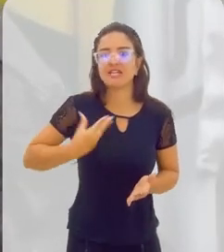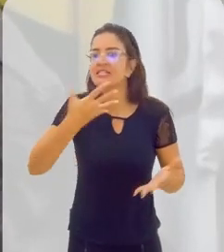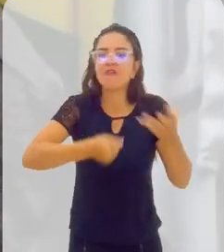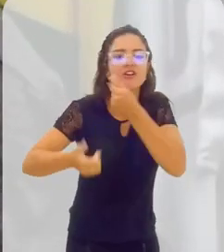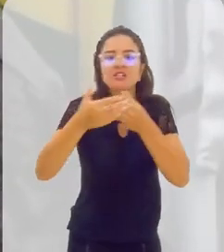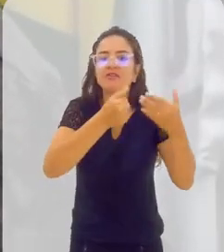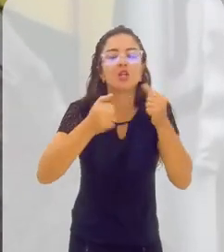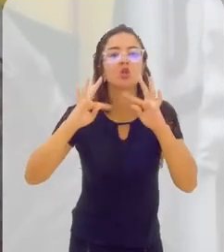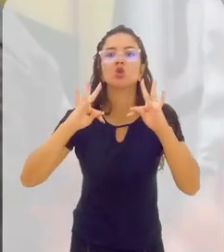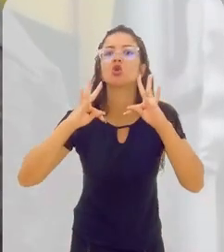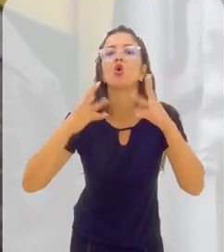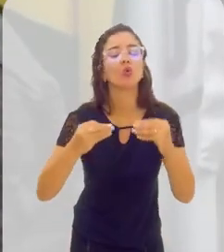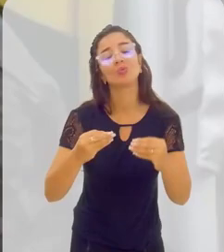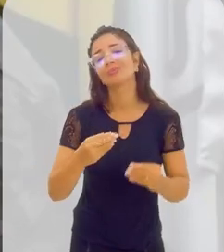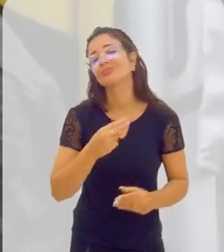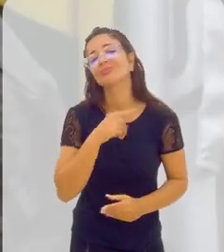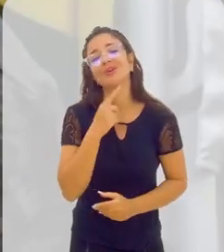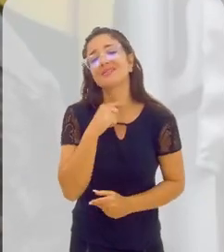população